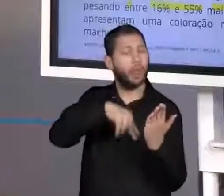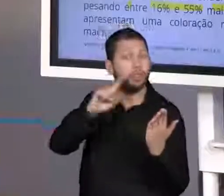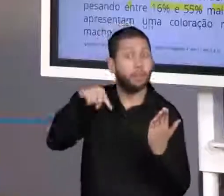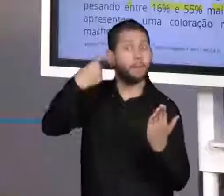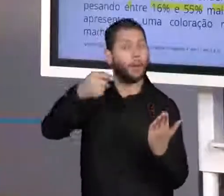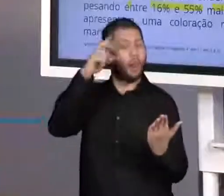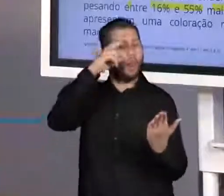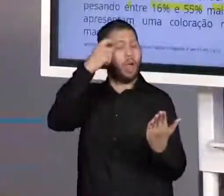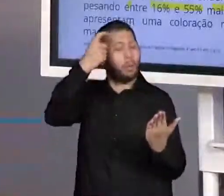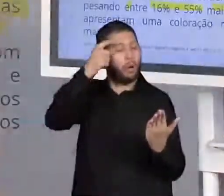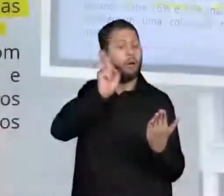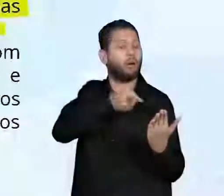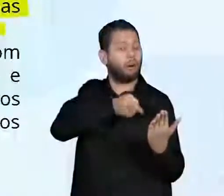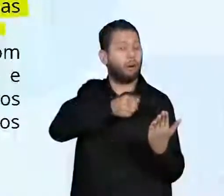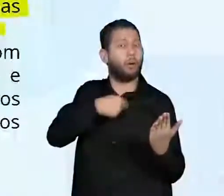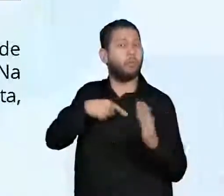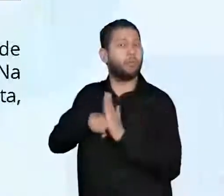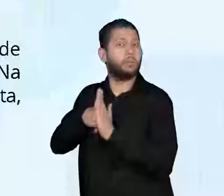continuar a leitura.